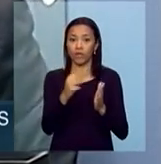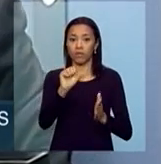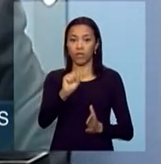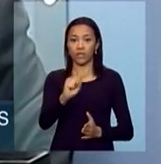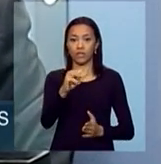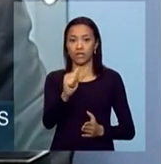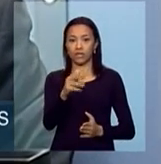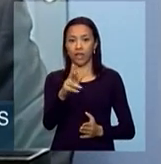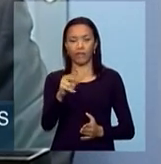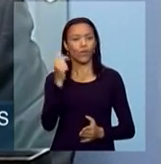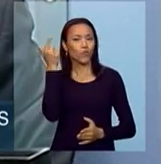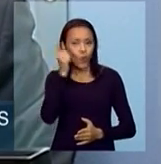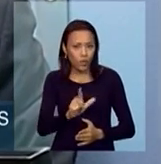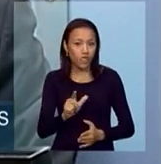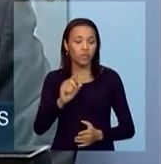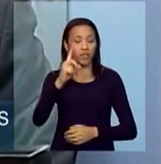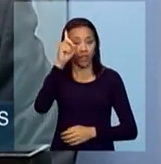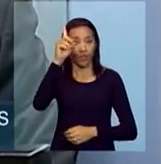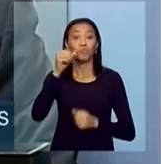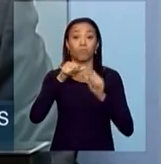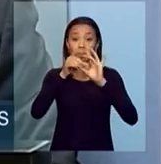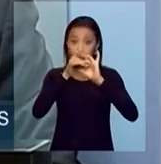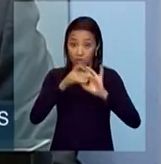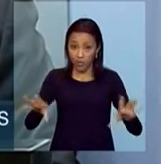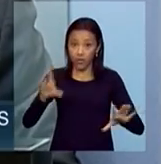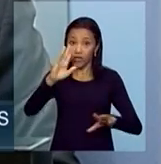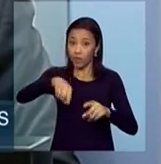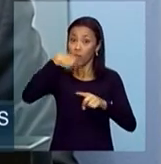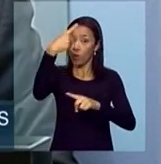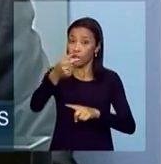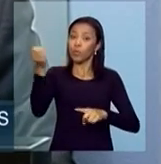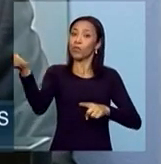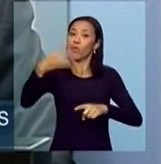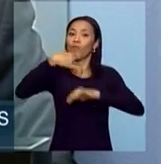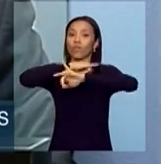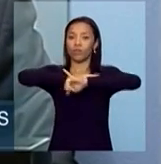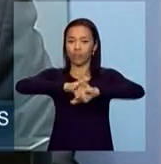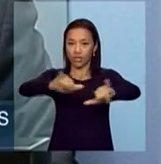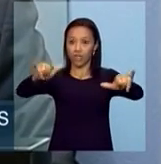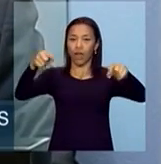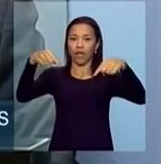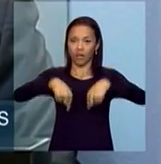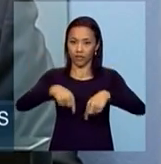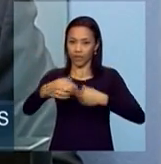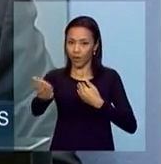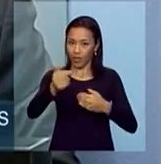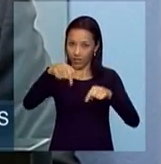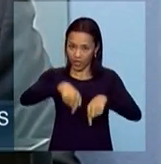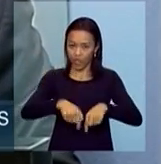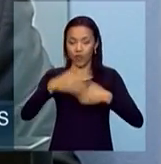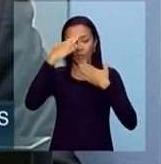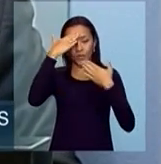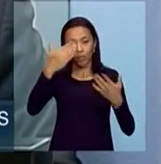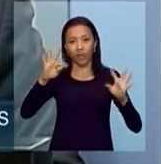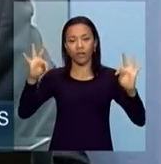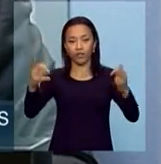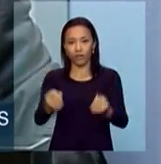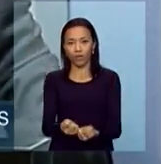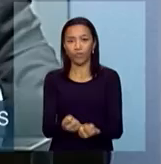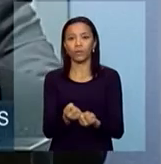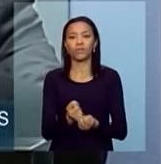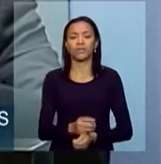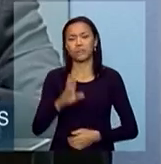queira que no ano que vem a gente esteja juntos para anunciar um plano safra ainda melhor do que estamos anunciando aqui. Muito obrigado a todos